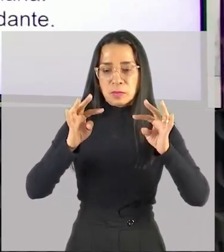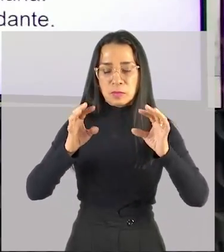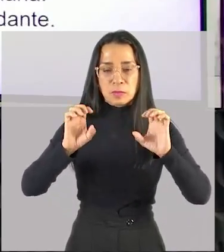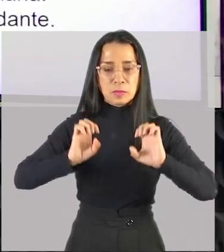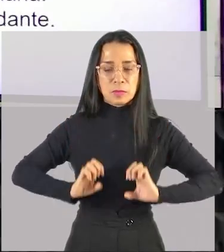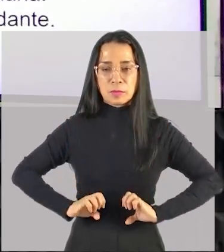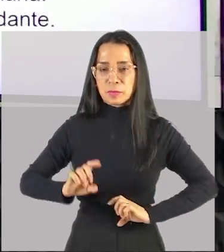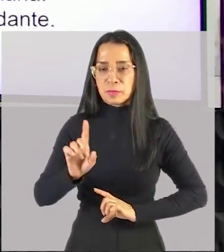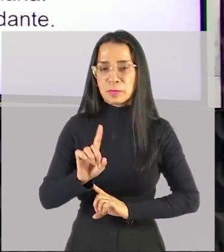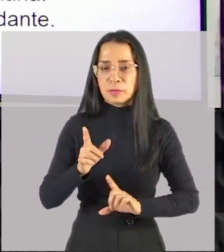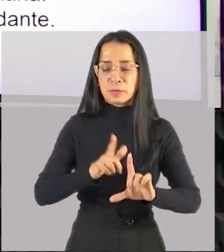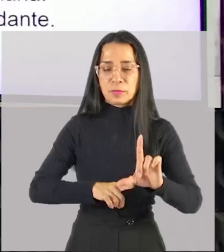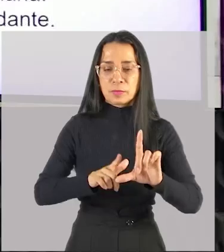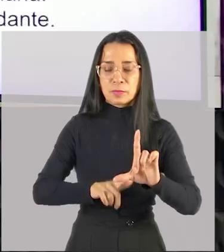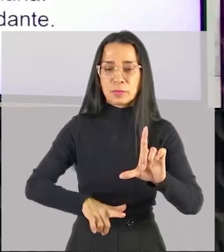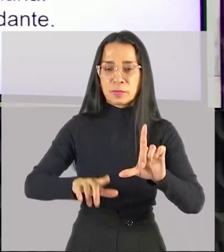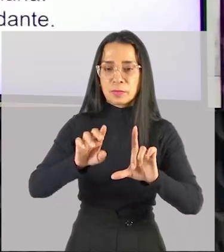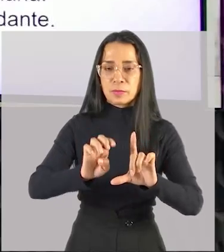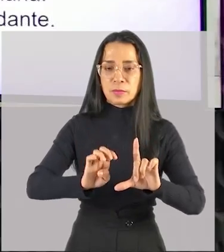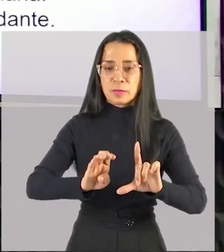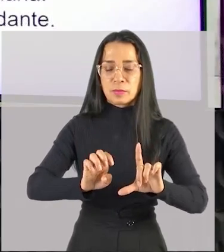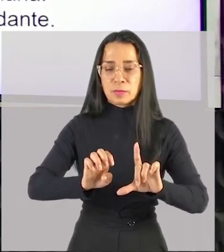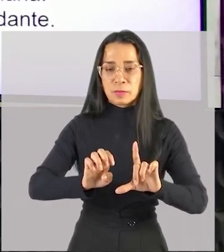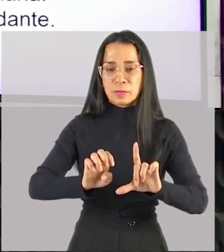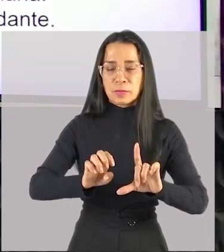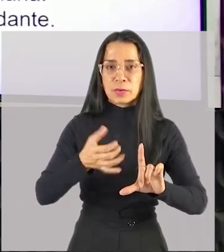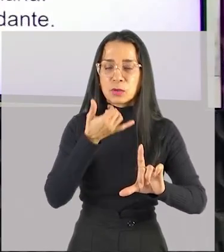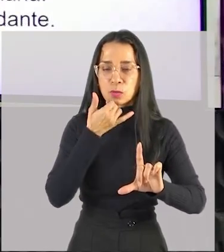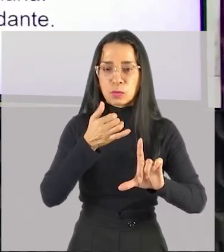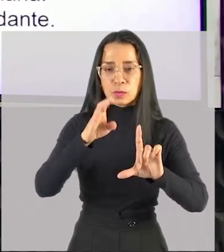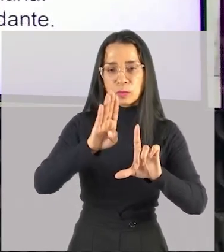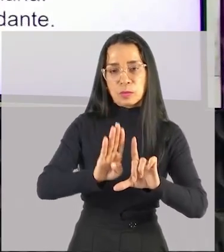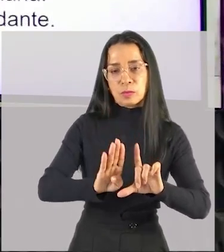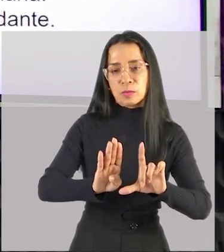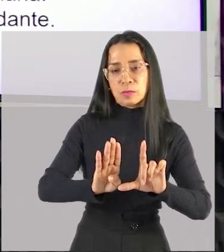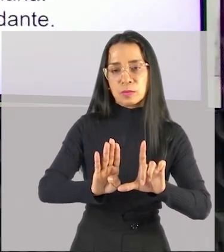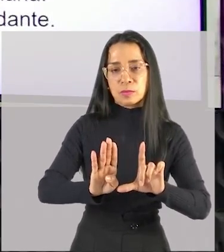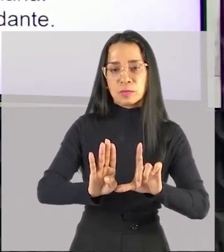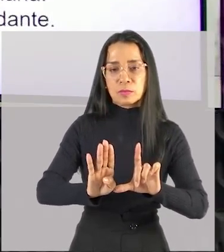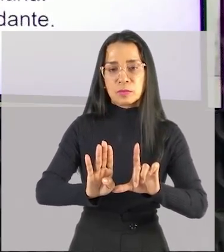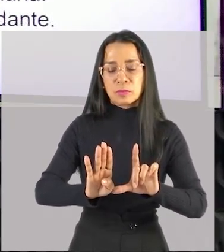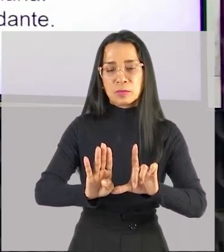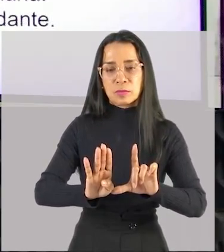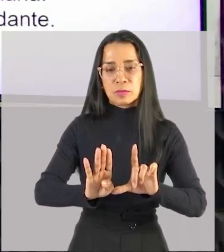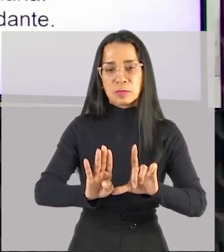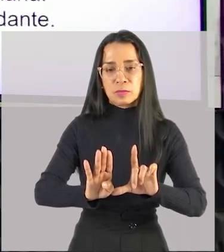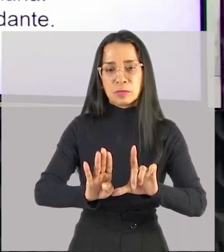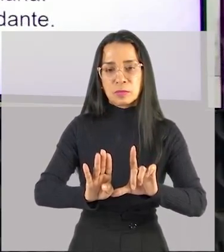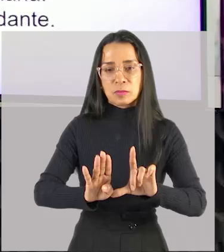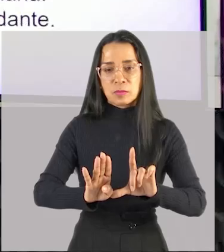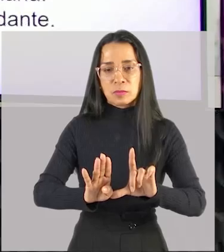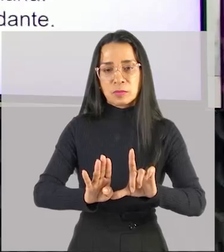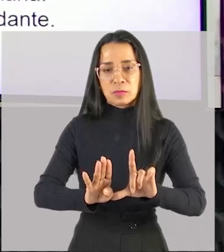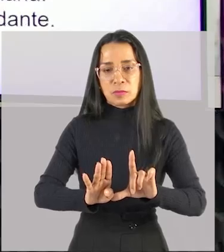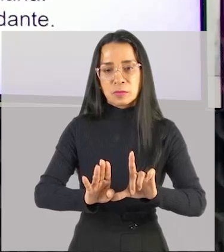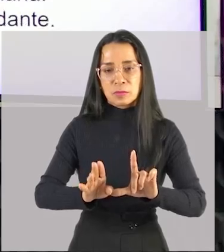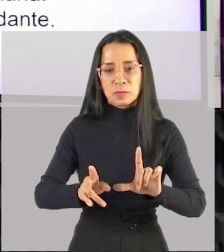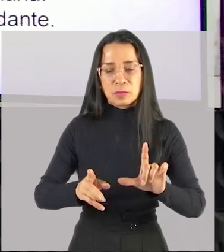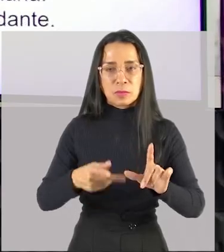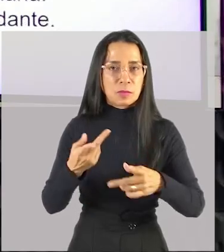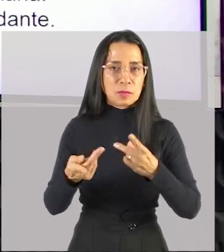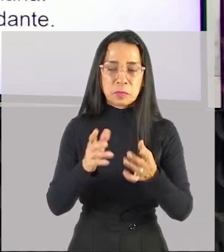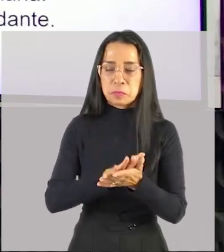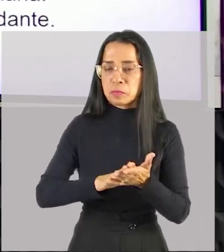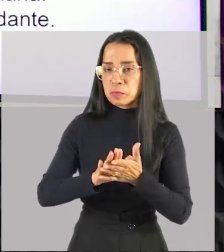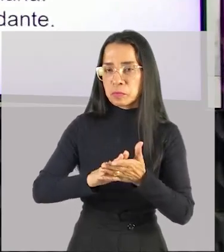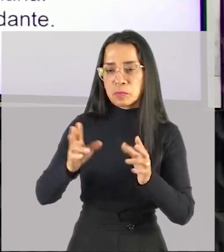questão. Beleza? Letra B. Natureza universal da tradição. Não está falando sobre tradição.